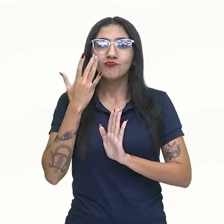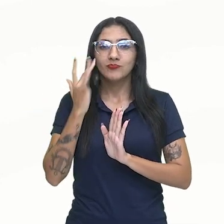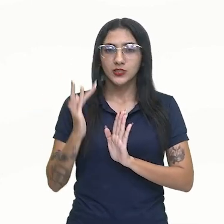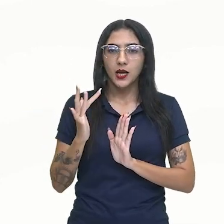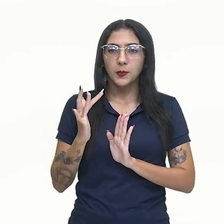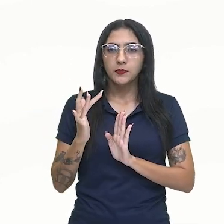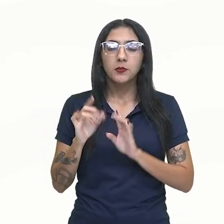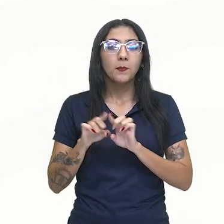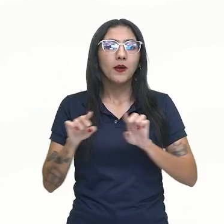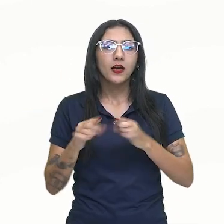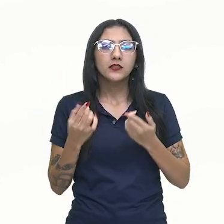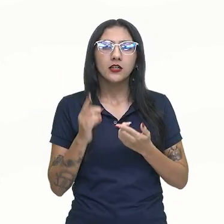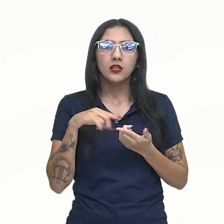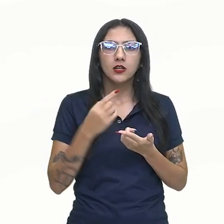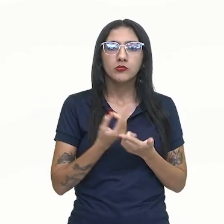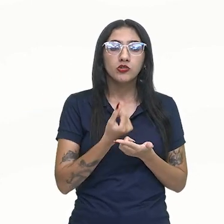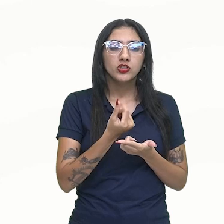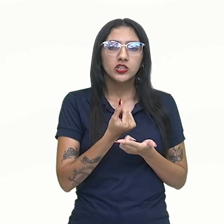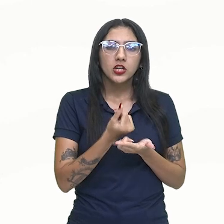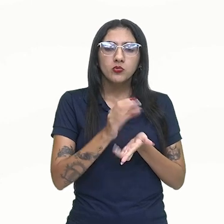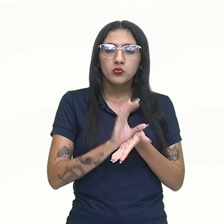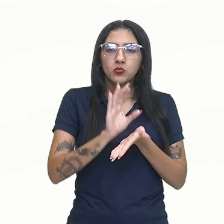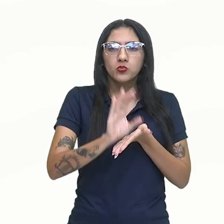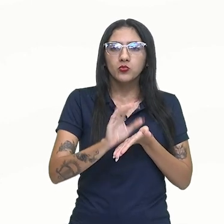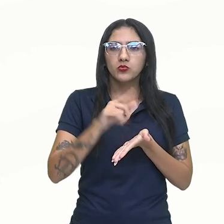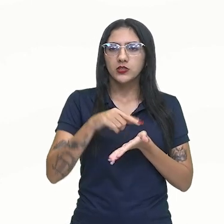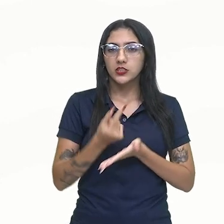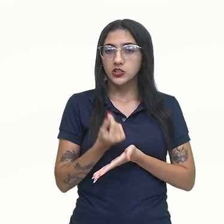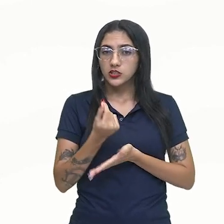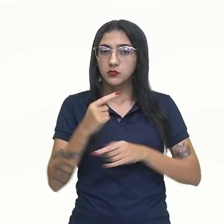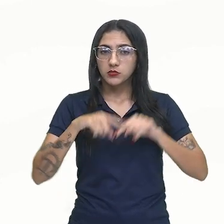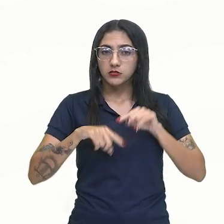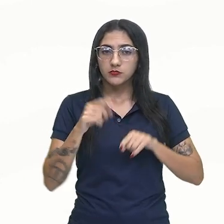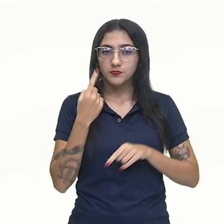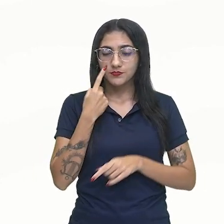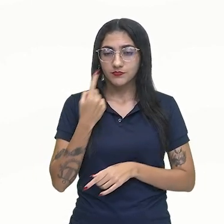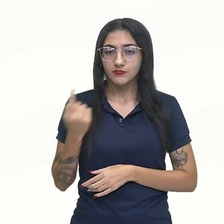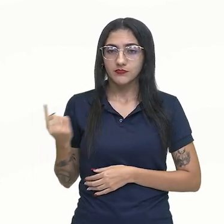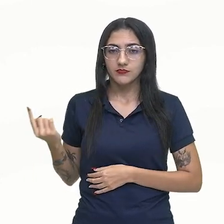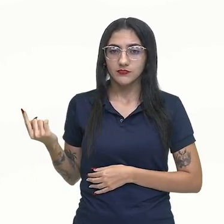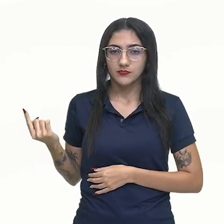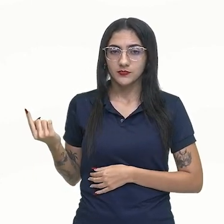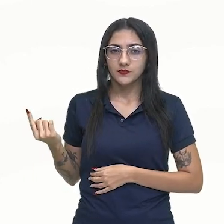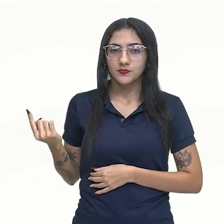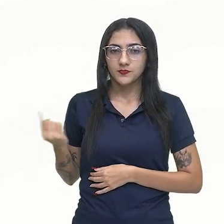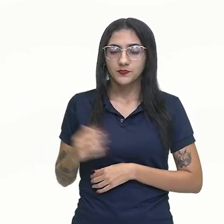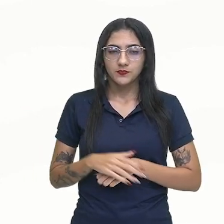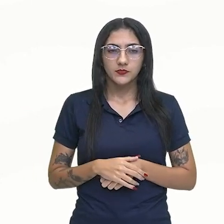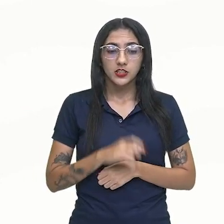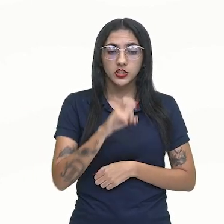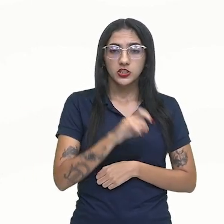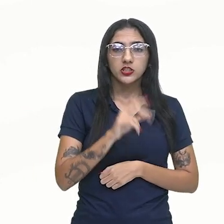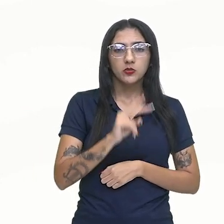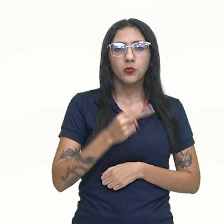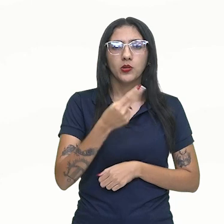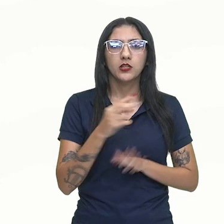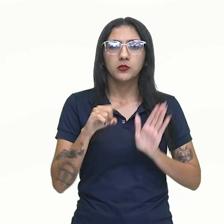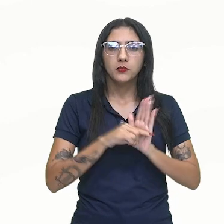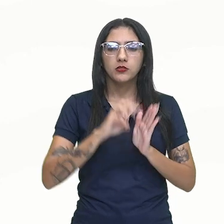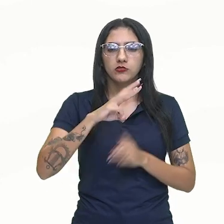era dado pela função. E aí nós temos o C de X, que é igual a x ao quadrado menos